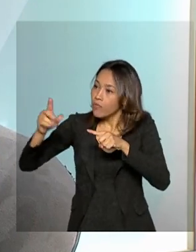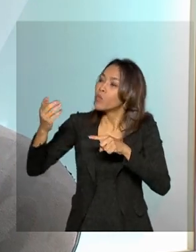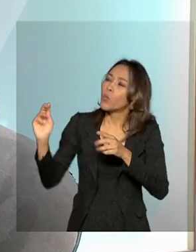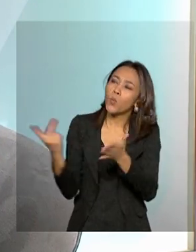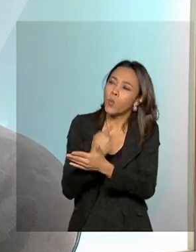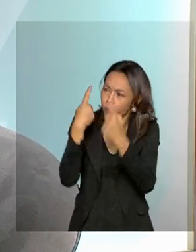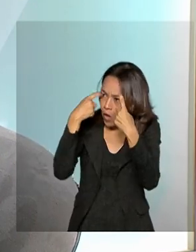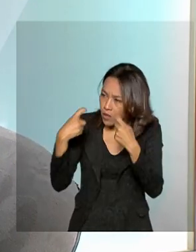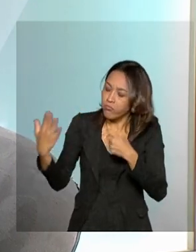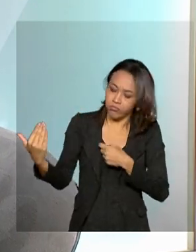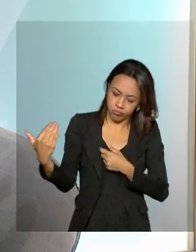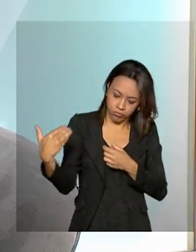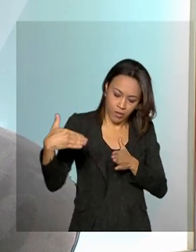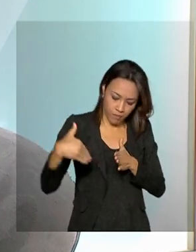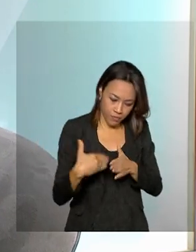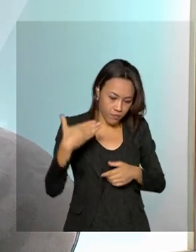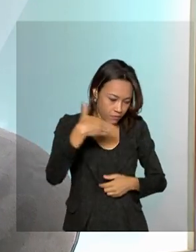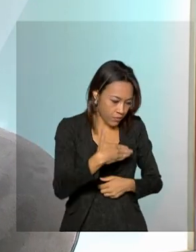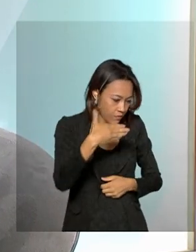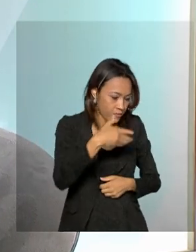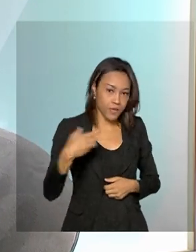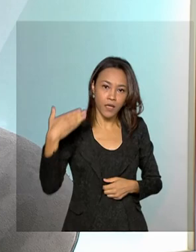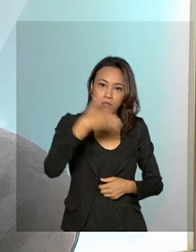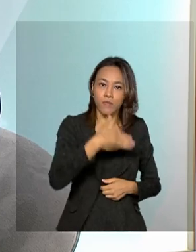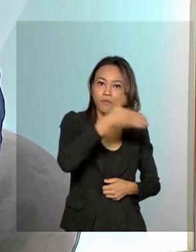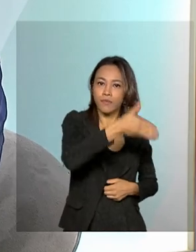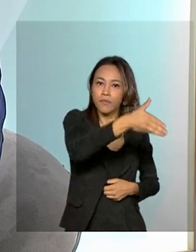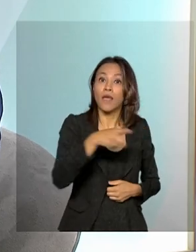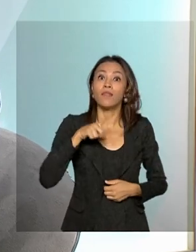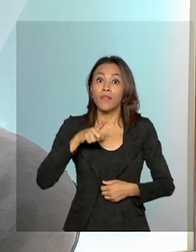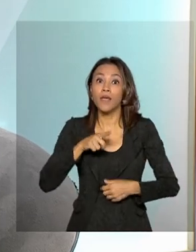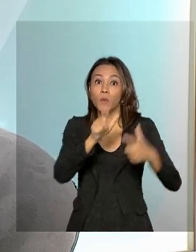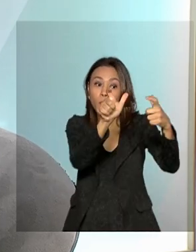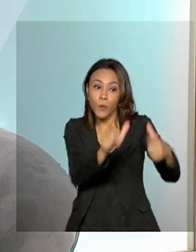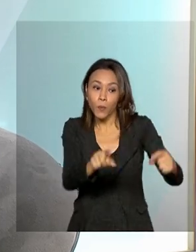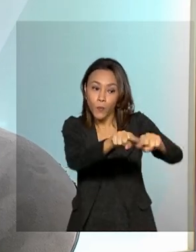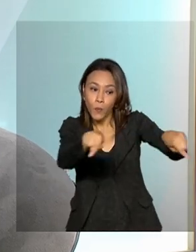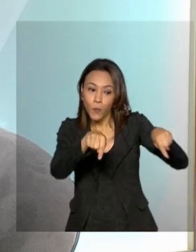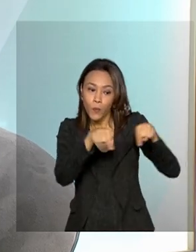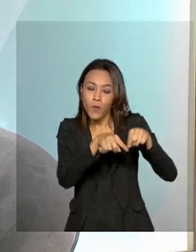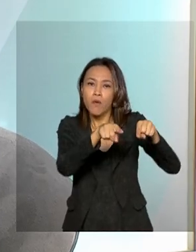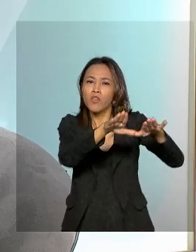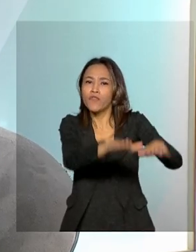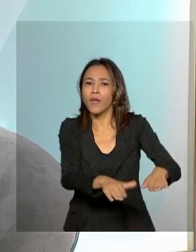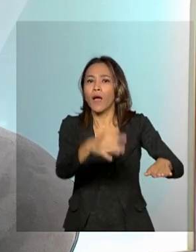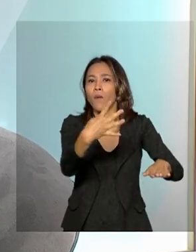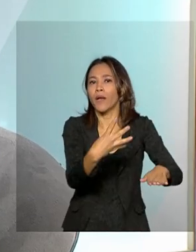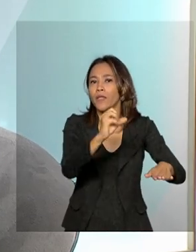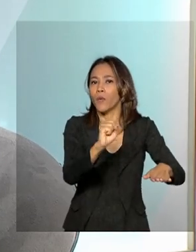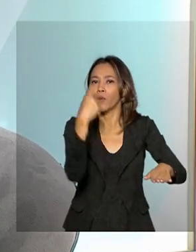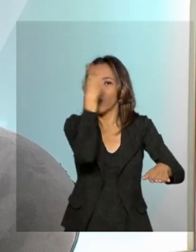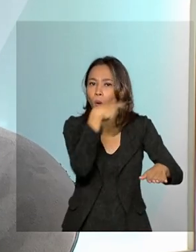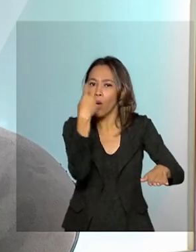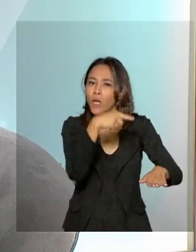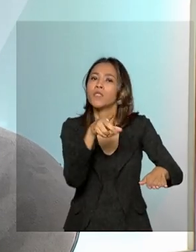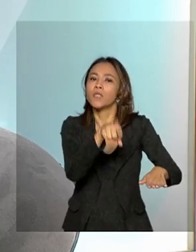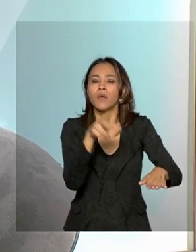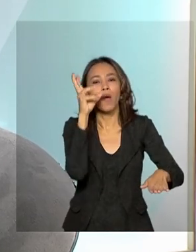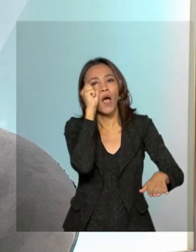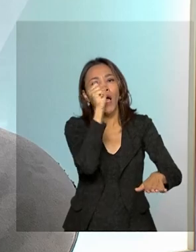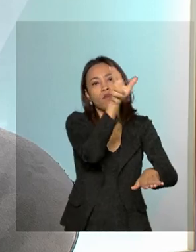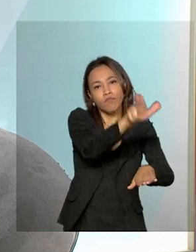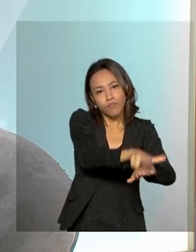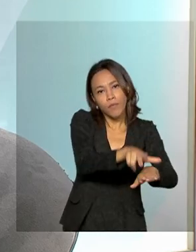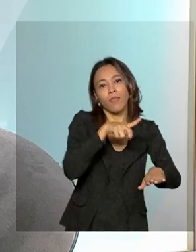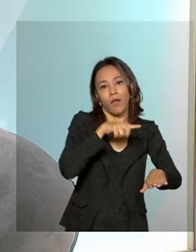protegida. Dentro da Casa da Mulher brasileira, tem um alojamento em que ela pode ficar até 48 horas e tem um local para criança. E vou